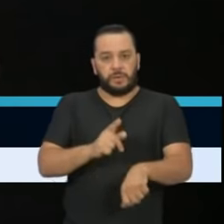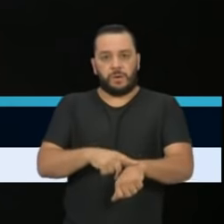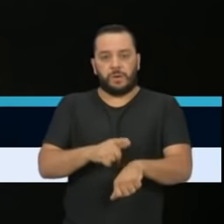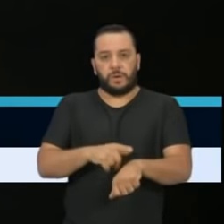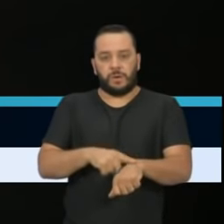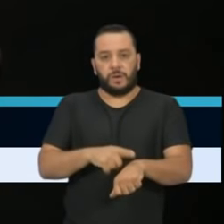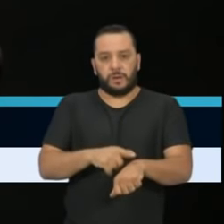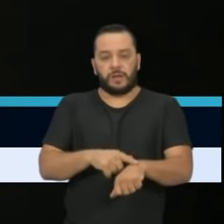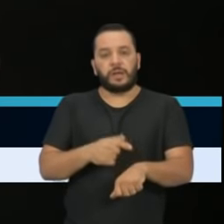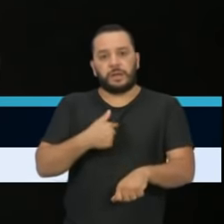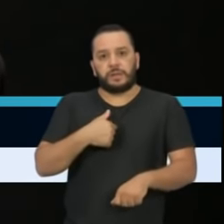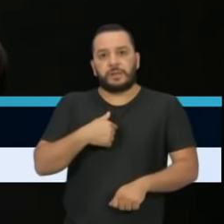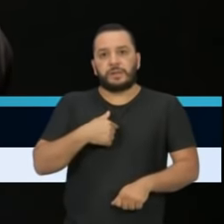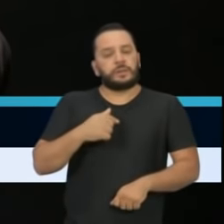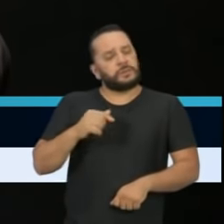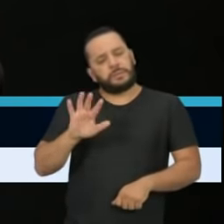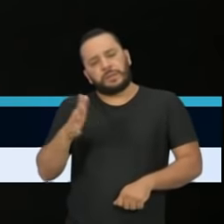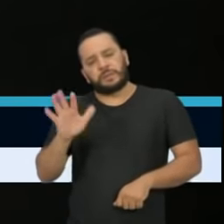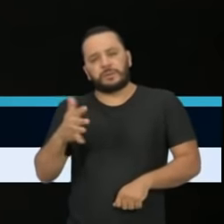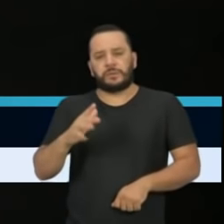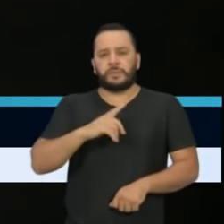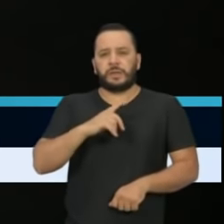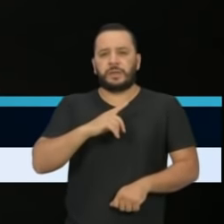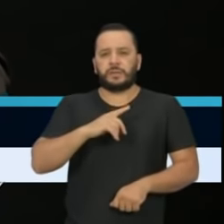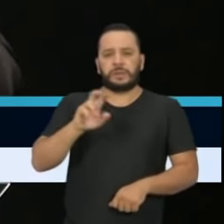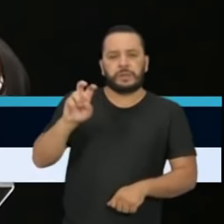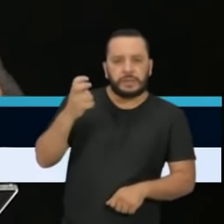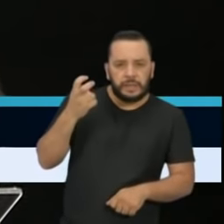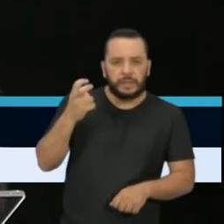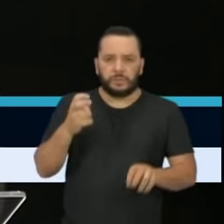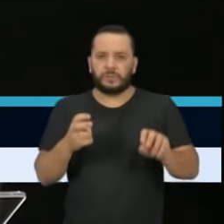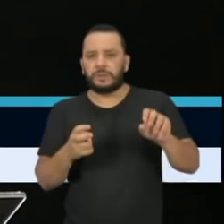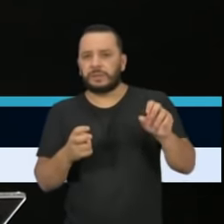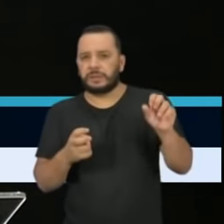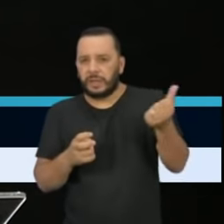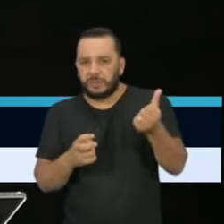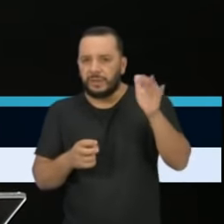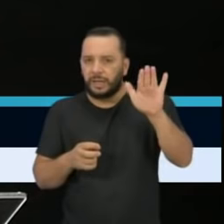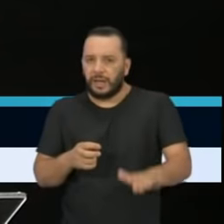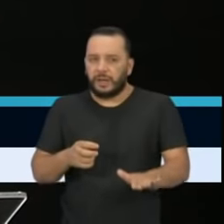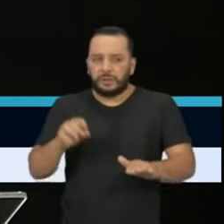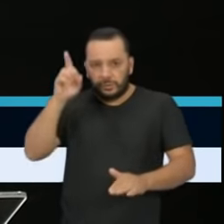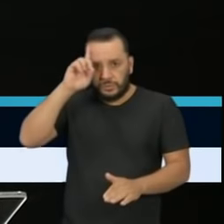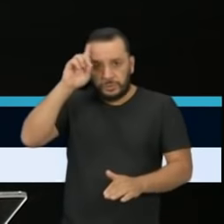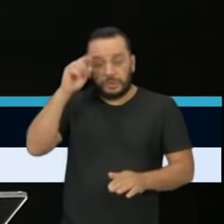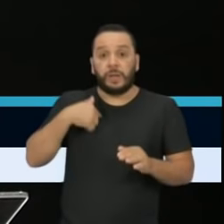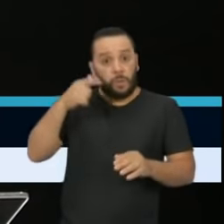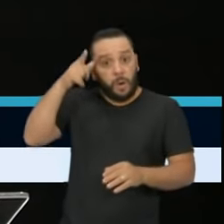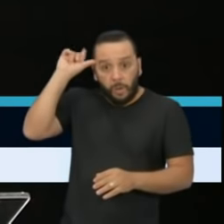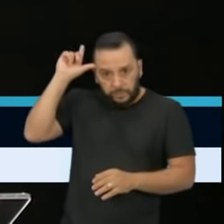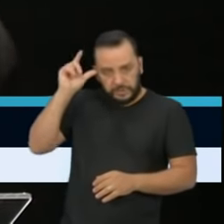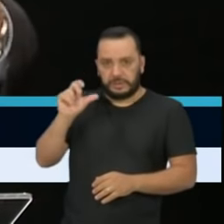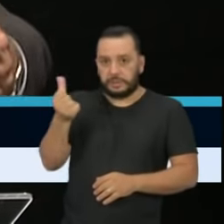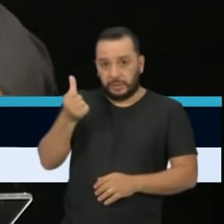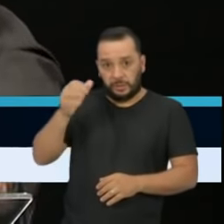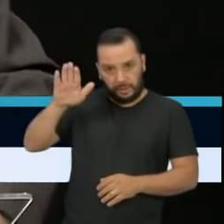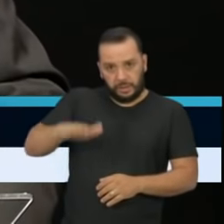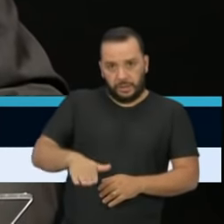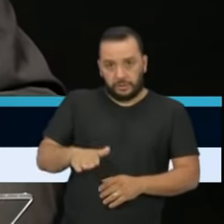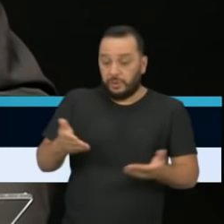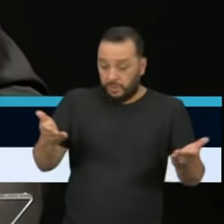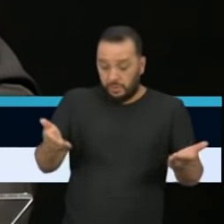horas de cada dia, entre 17 e 18 horas de cada dia. Então, esse se refere ao boletim de ontem. Hoje, no